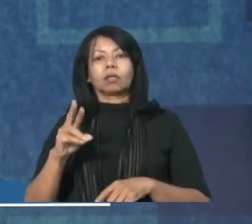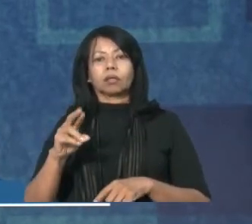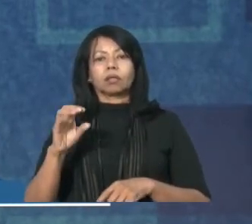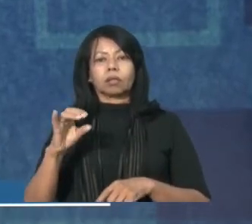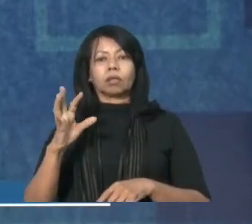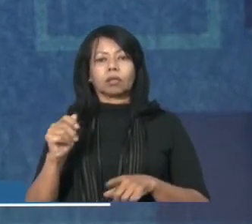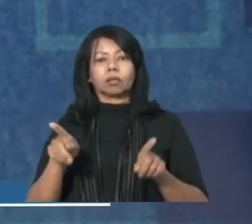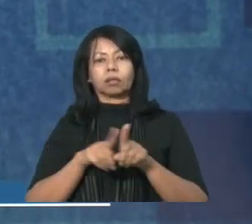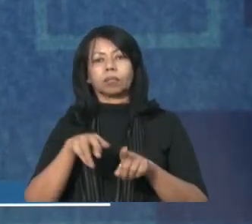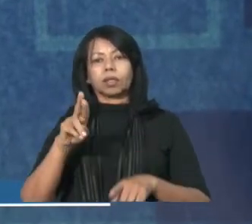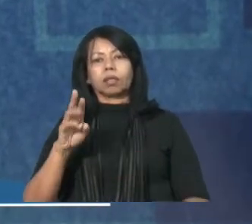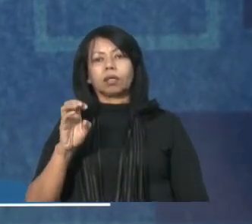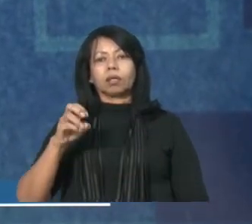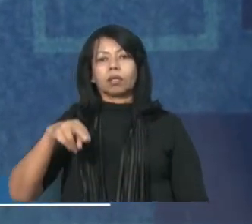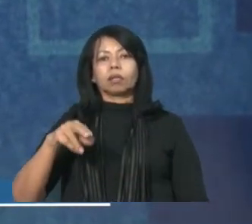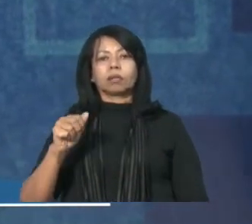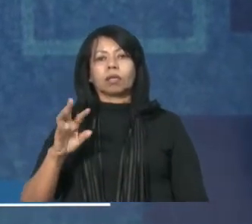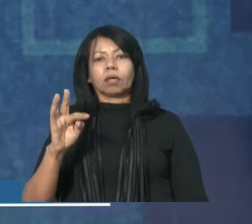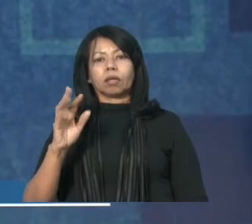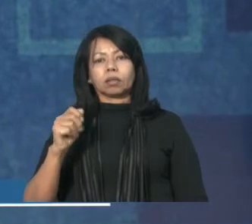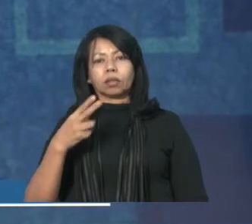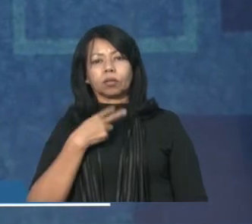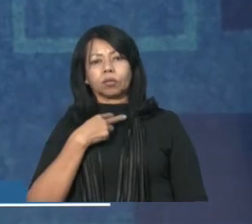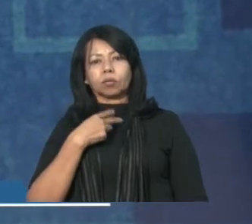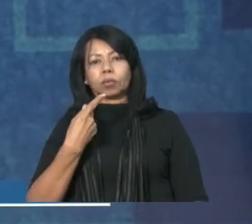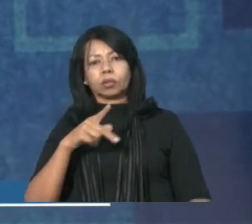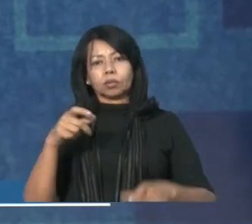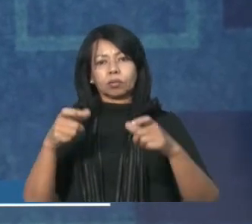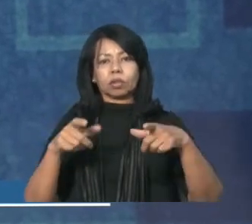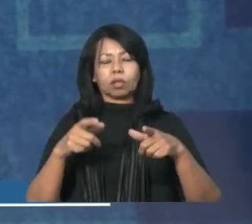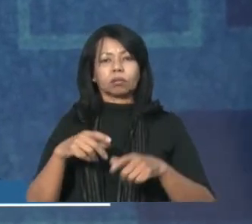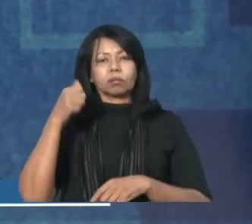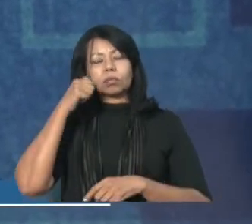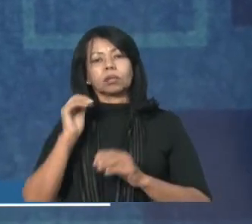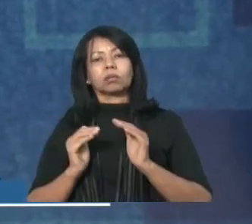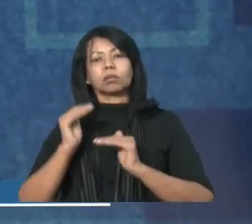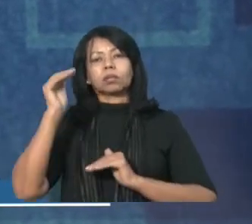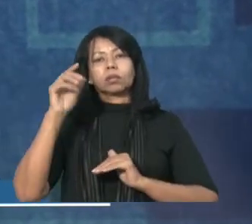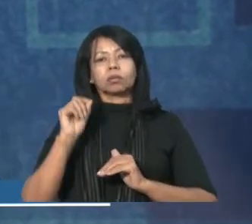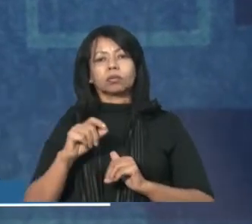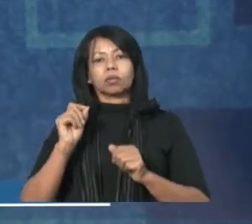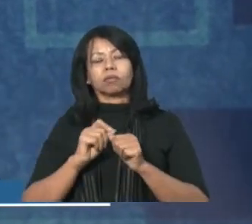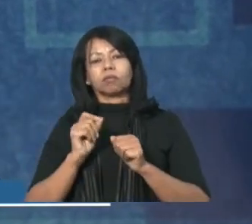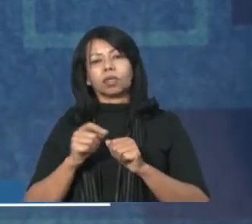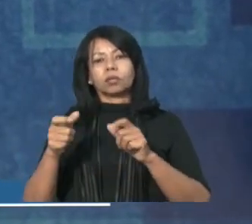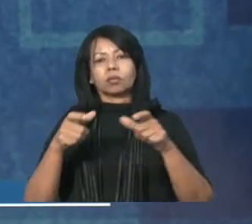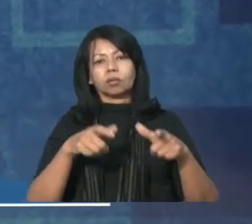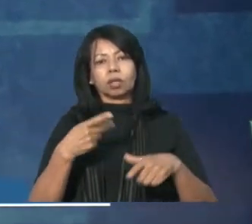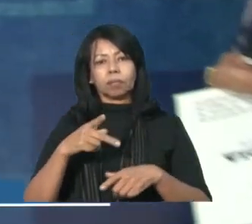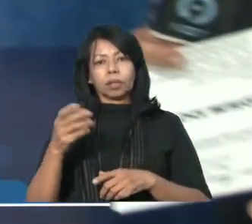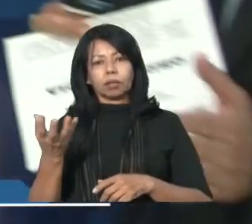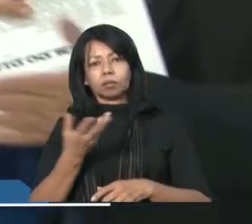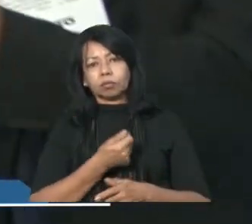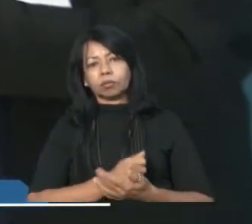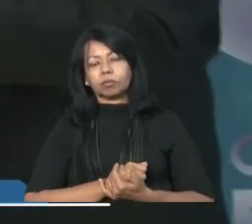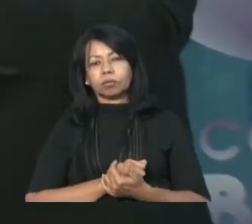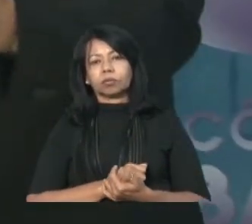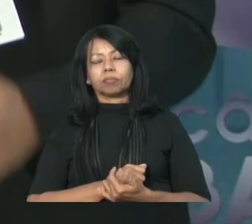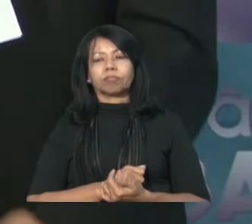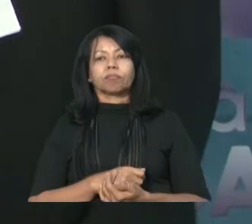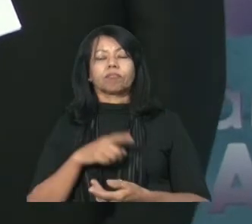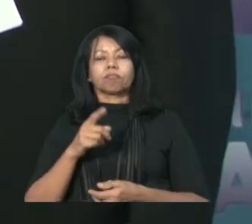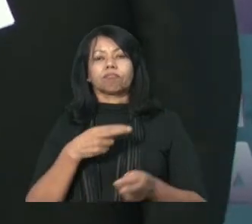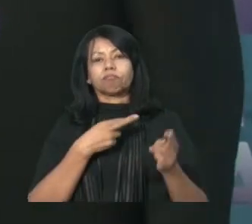Doutora Renata e outras demais que ocupa os seus espaço acho que a mulher tem crescido naquilo que ela faz o espaço é para todos e extremamente